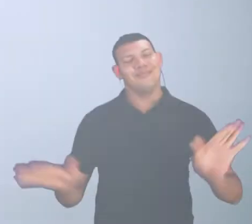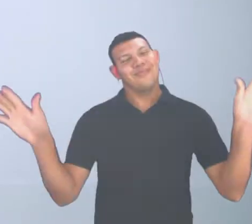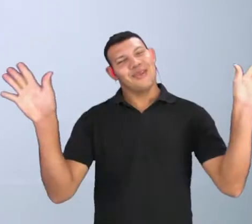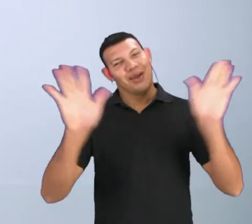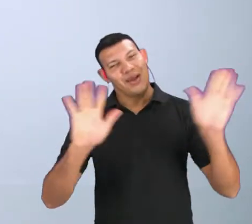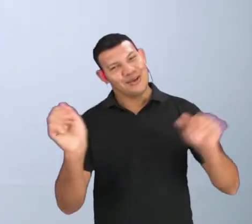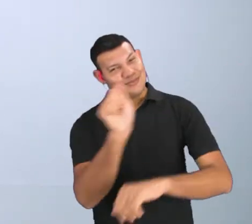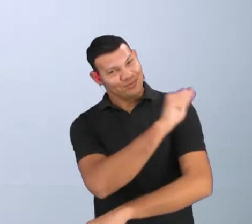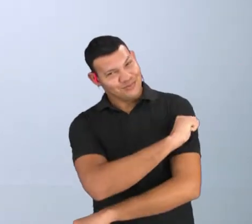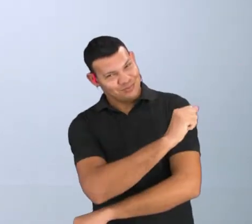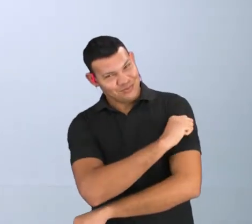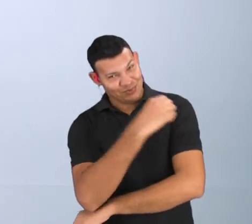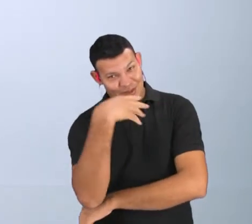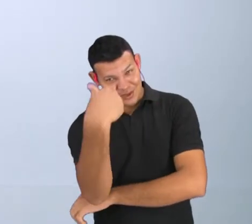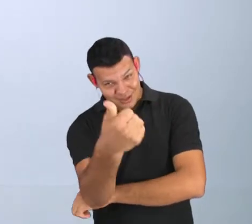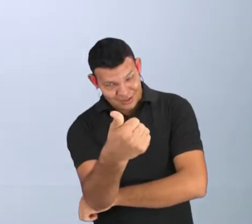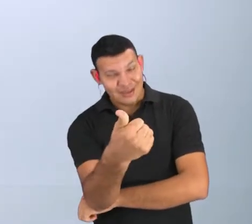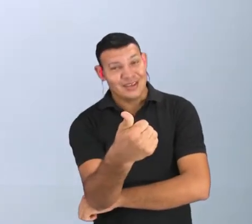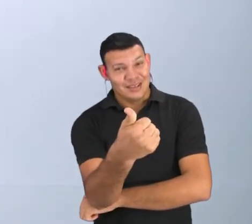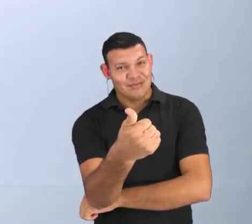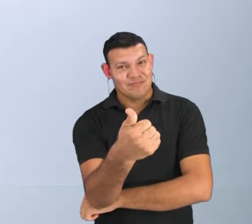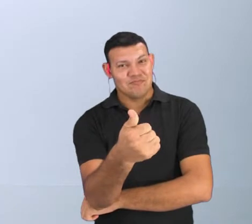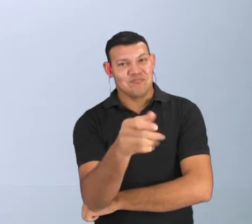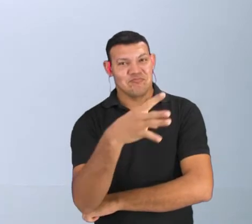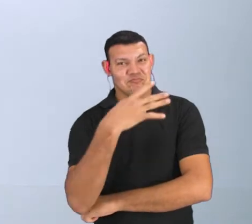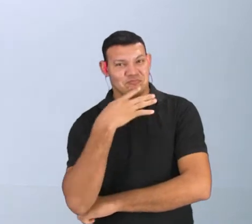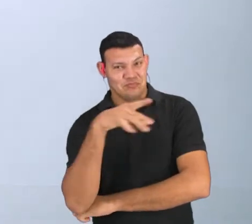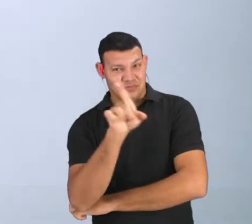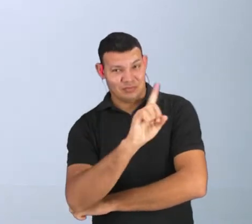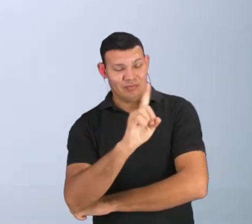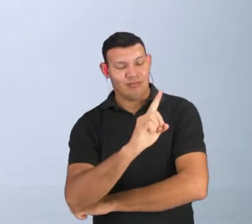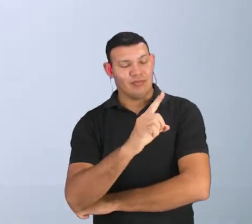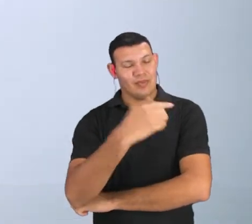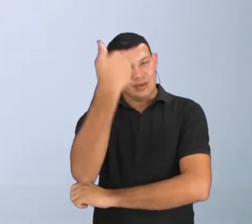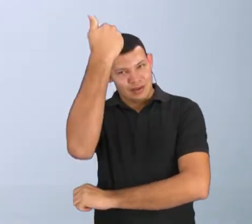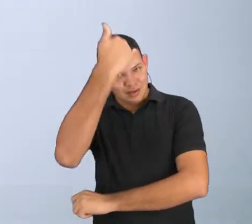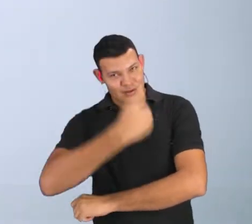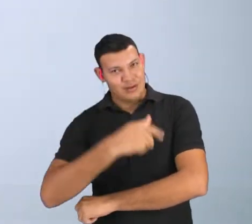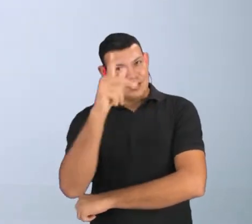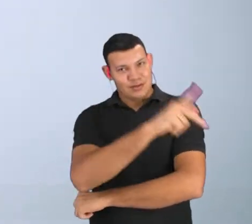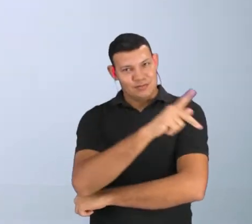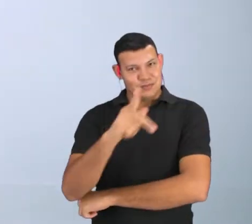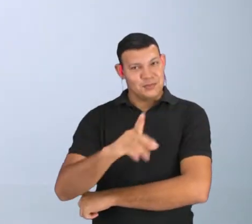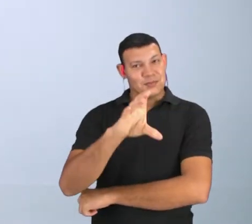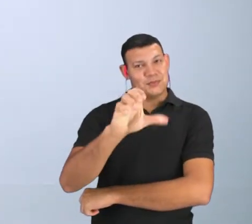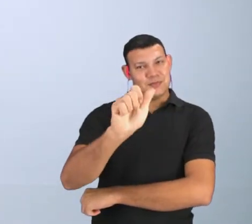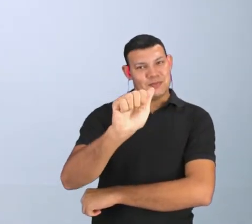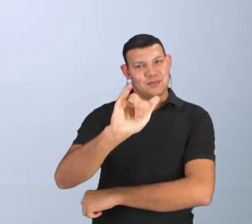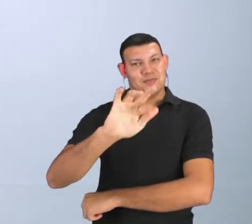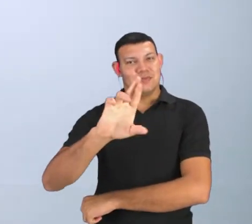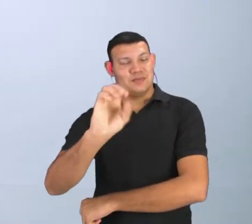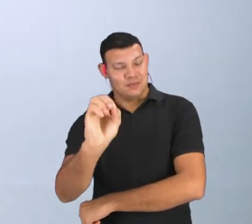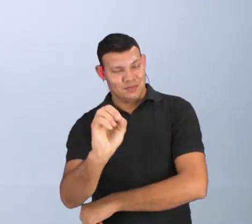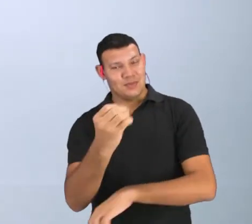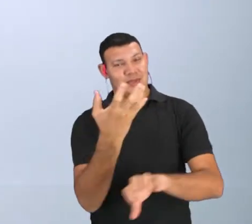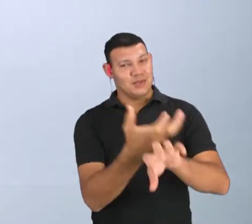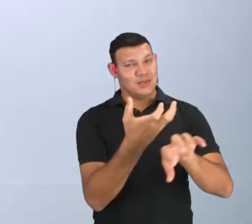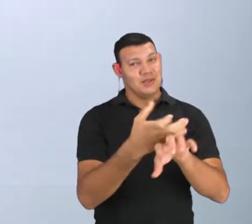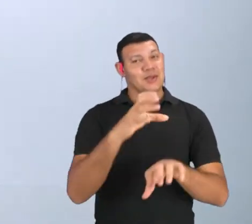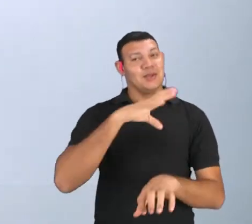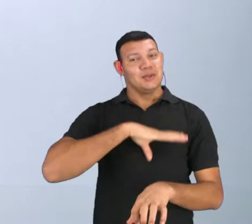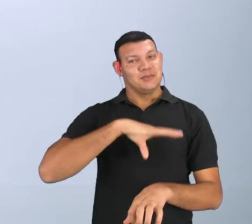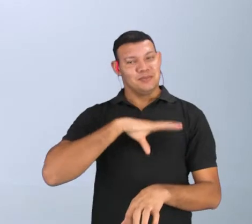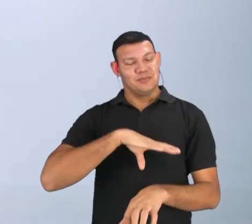Olá, letrados, tudo bem? Para quem não me conhece, eu sou Cairo Mendes, sou seu professor de língua portuguesa, essa matéria tão gostosa de todas as